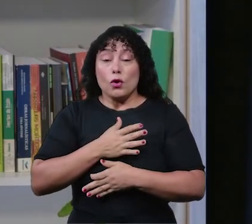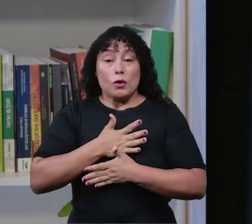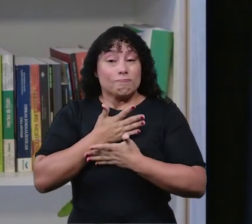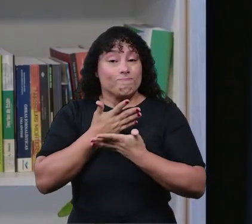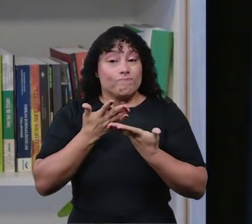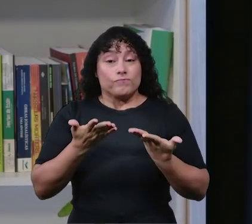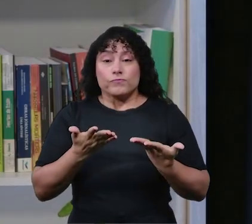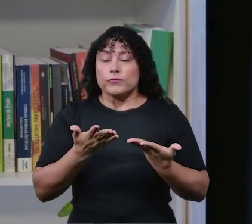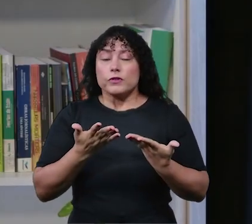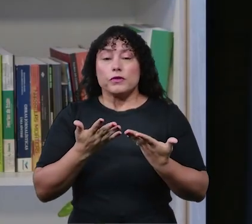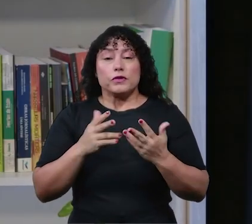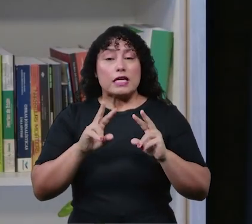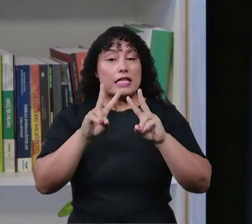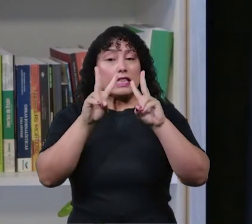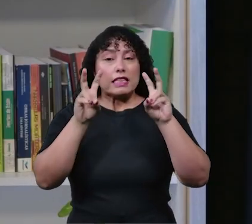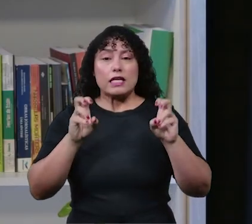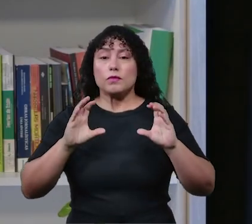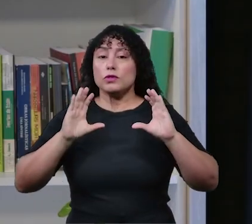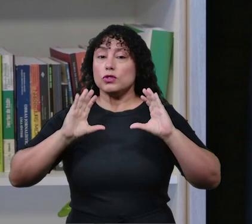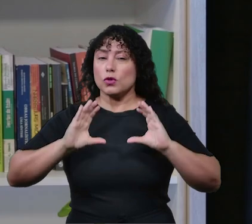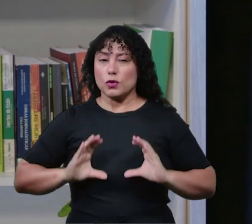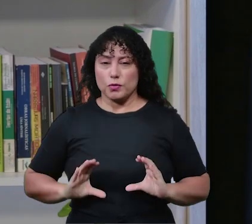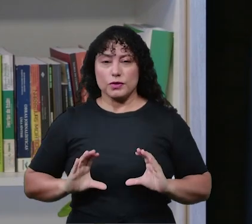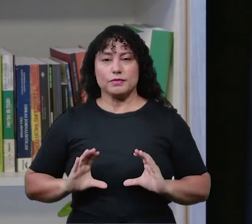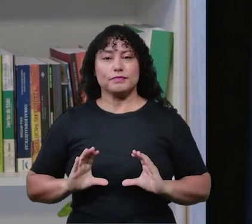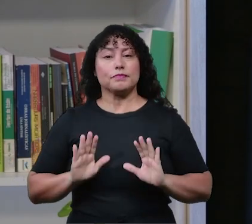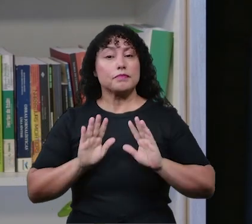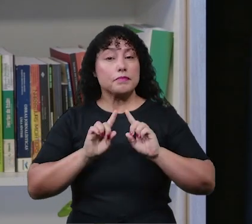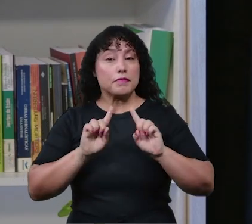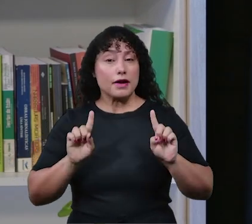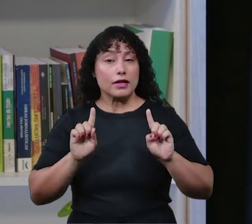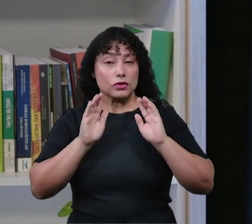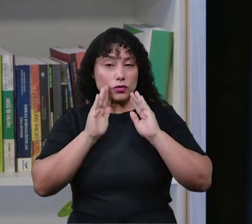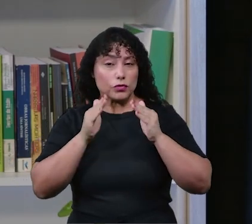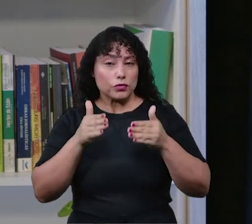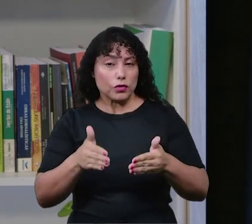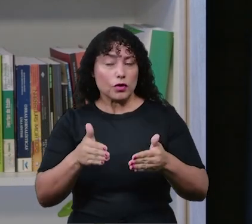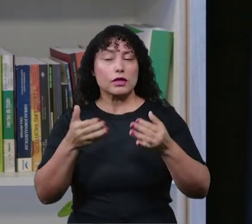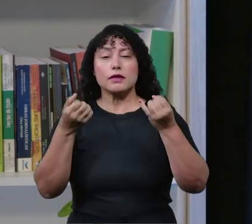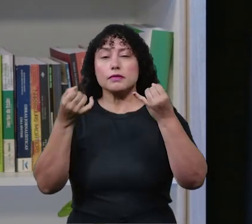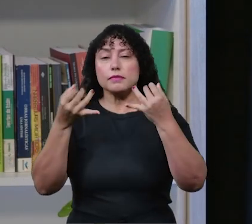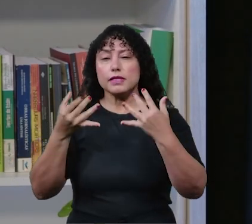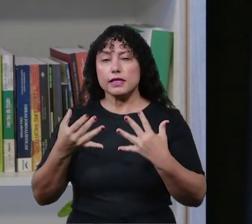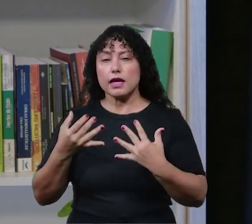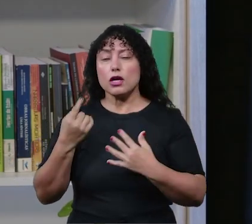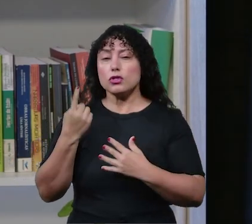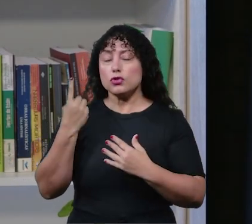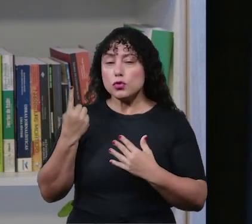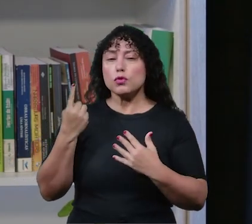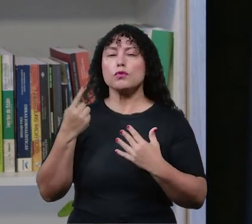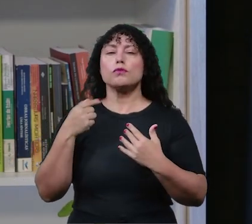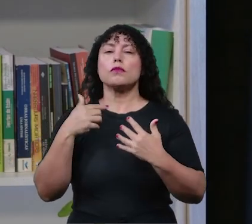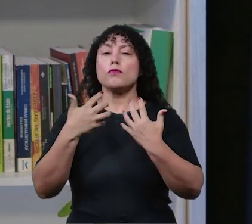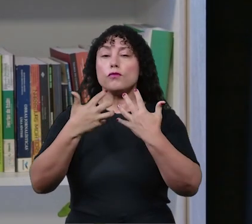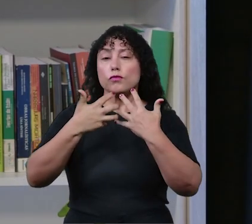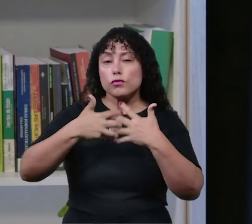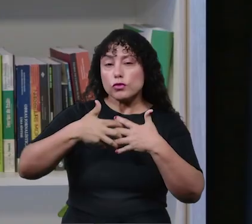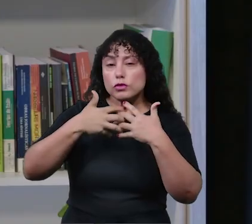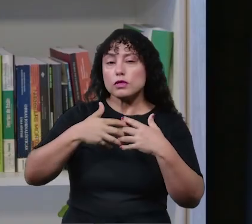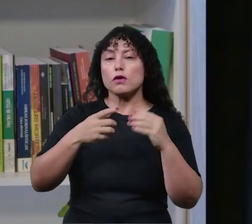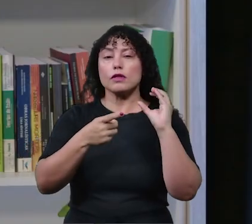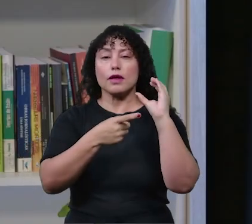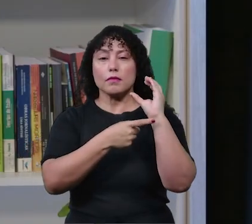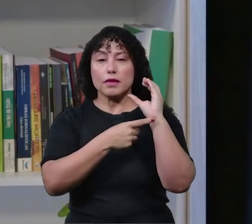incrivelmente perturbadores em termos de comportamento. Mas, de novo, gente, o foco hoje é falar de uma função específica